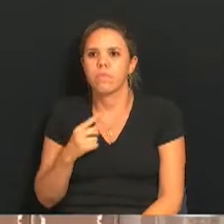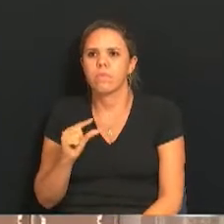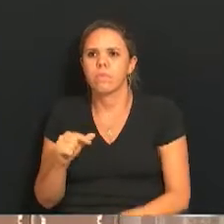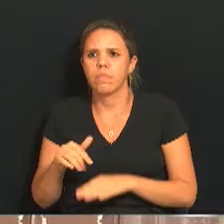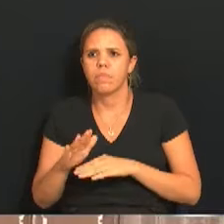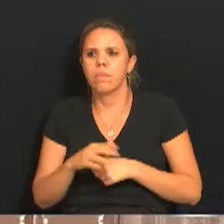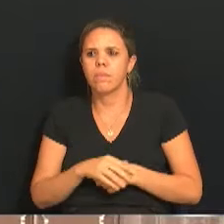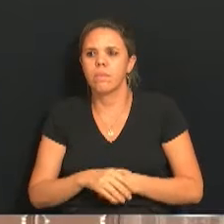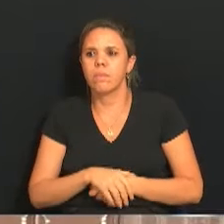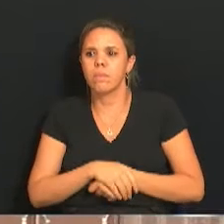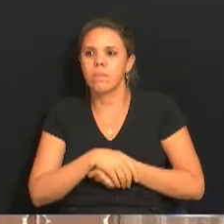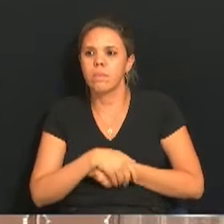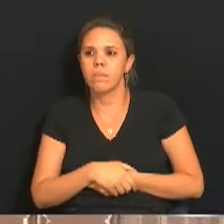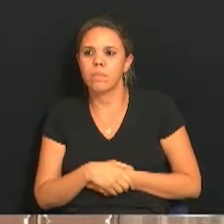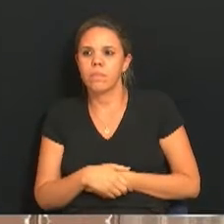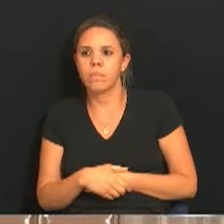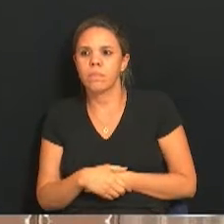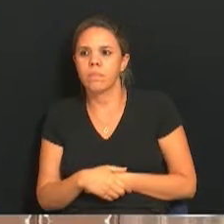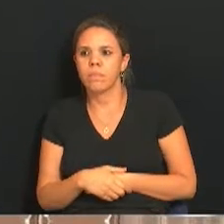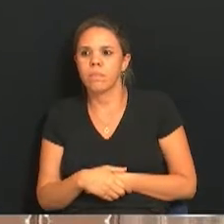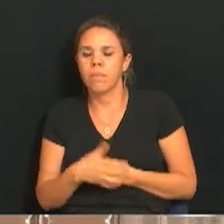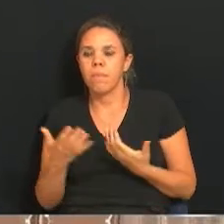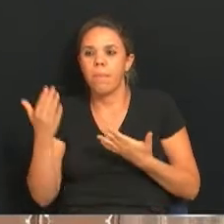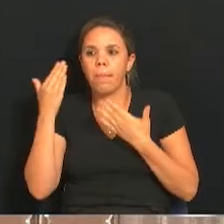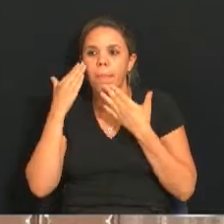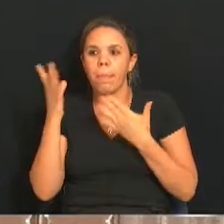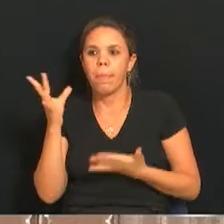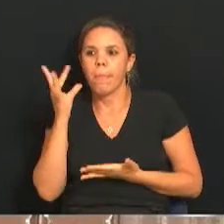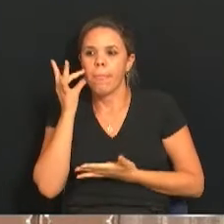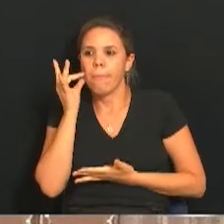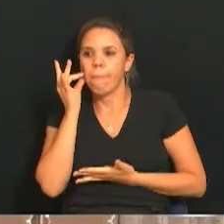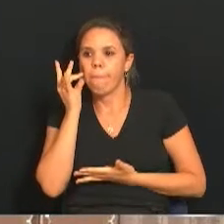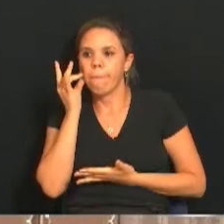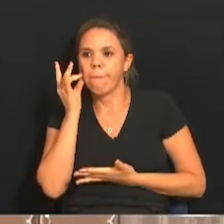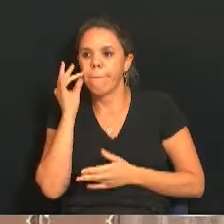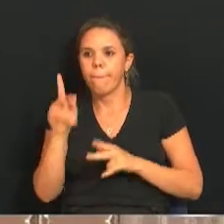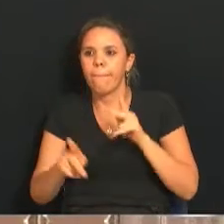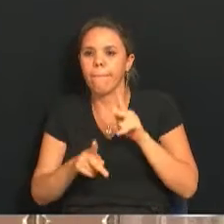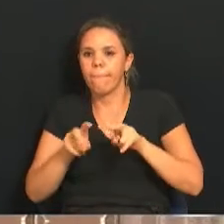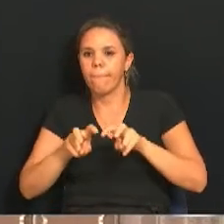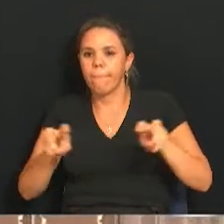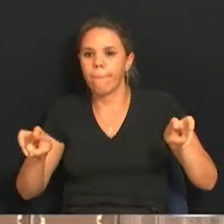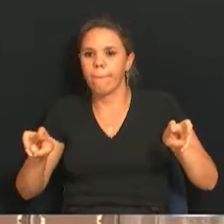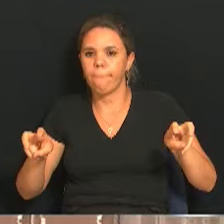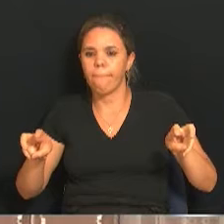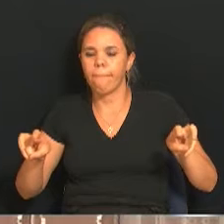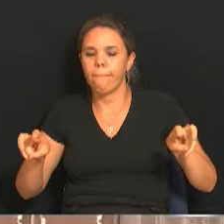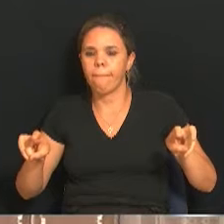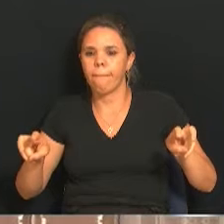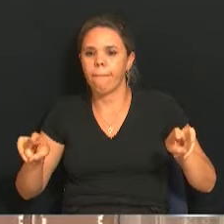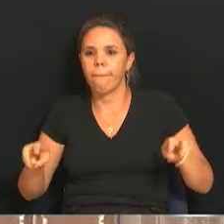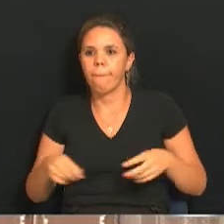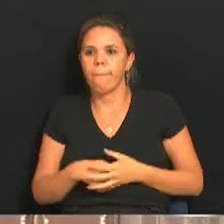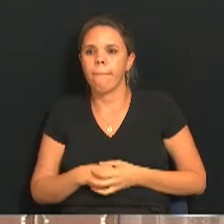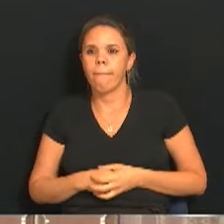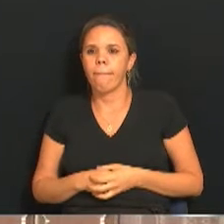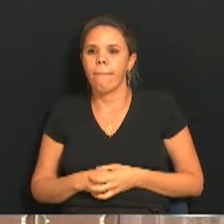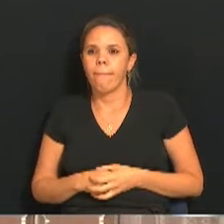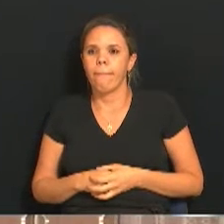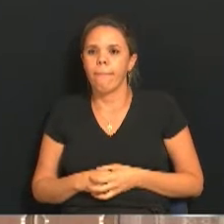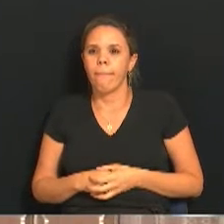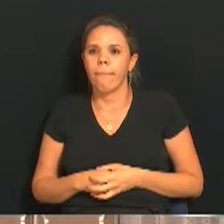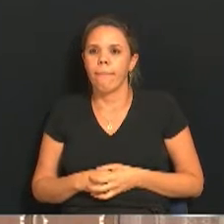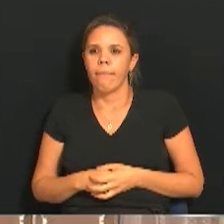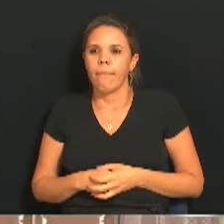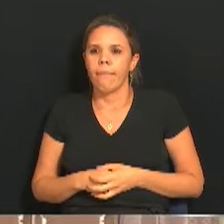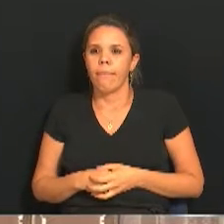eu queria aqui agradecer a presença das autoridades aqui que estão conosco. Primeiramente aqui o